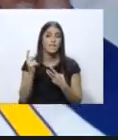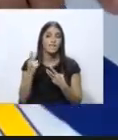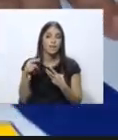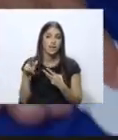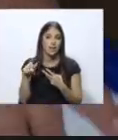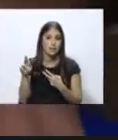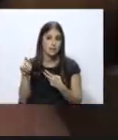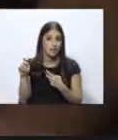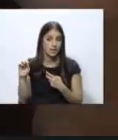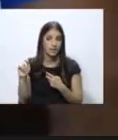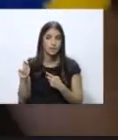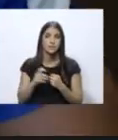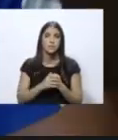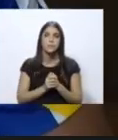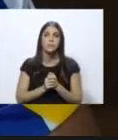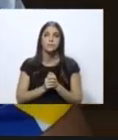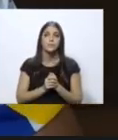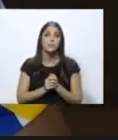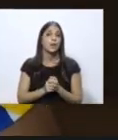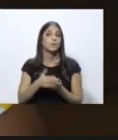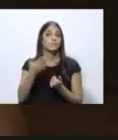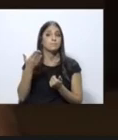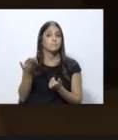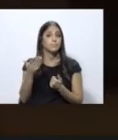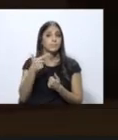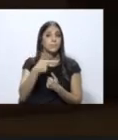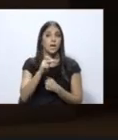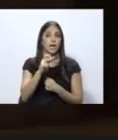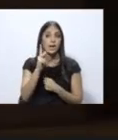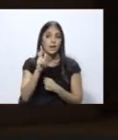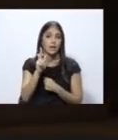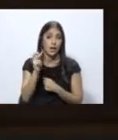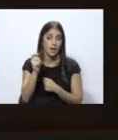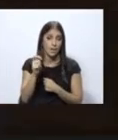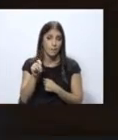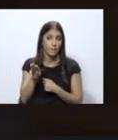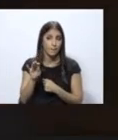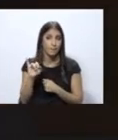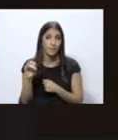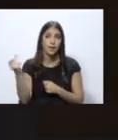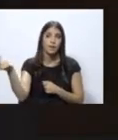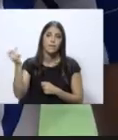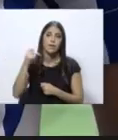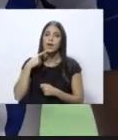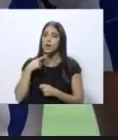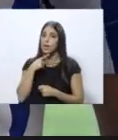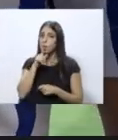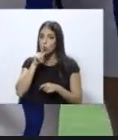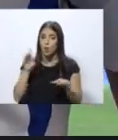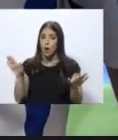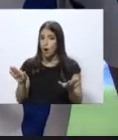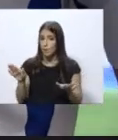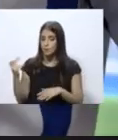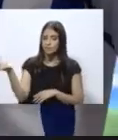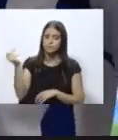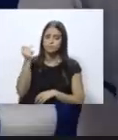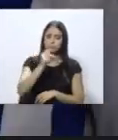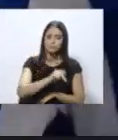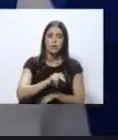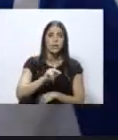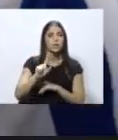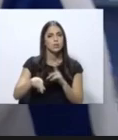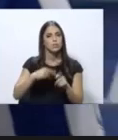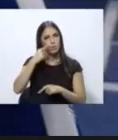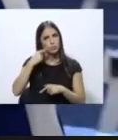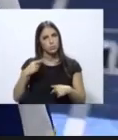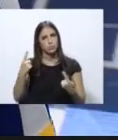Curiosamente, foi com 27 anos que Mehdi Taremi chegou ao futebol europeu pela porta do Rio Ave. No entanto, o iraniano logo fez questão de demonstrar que não